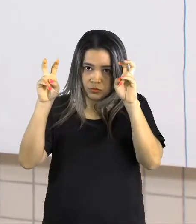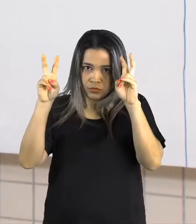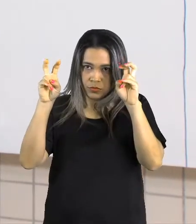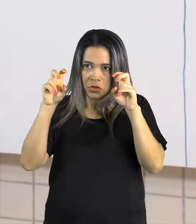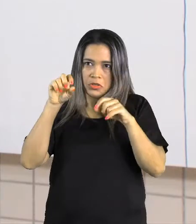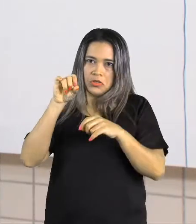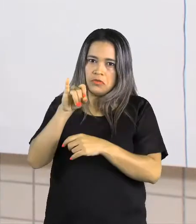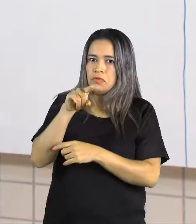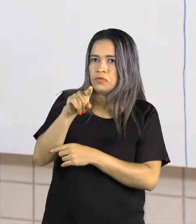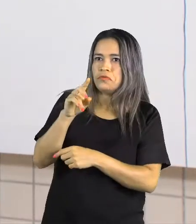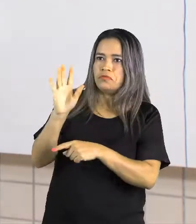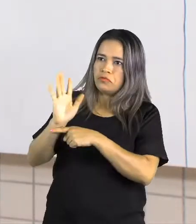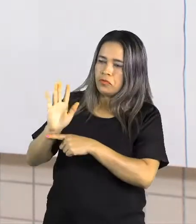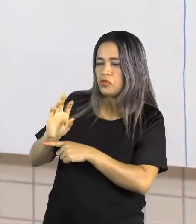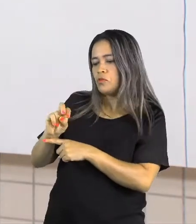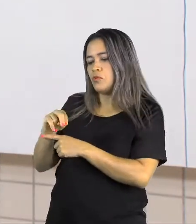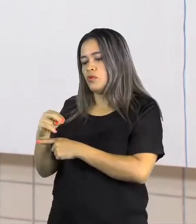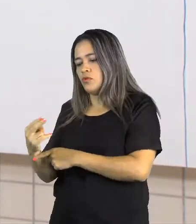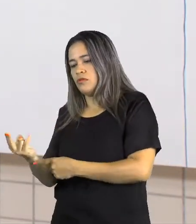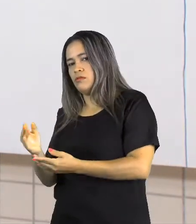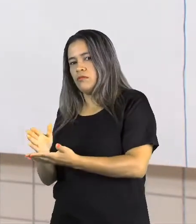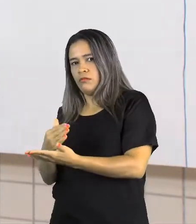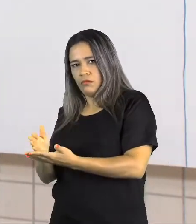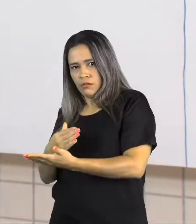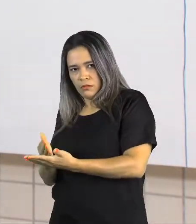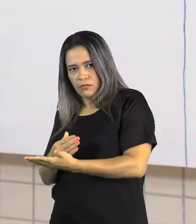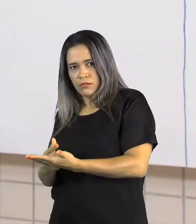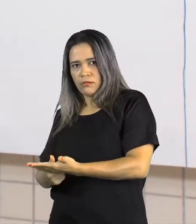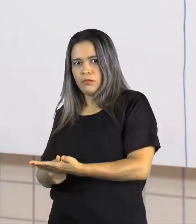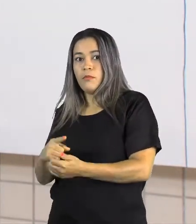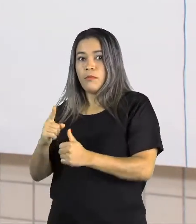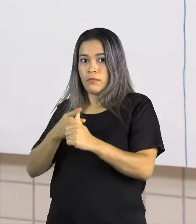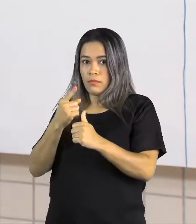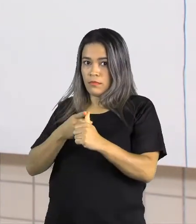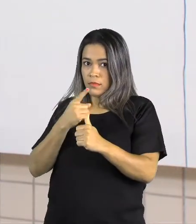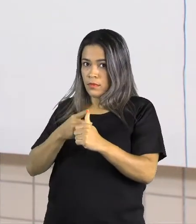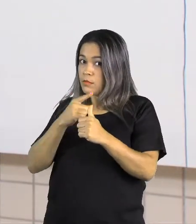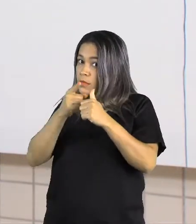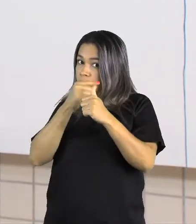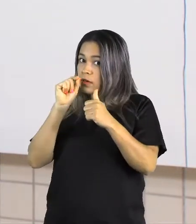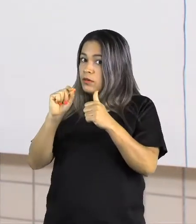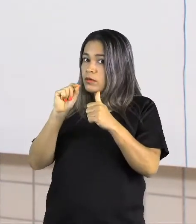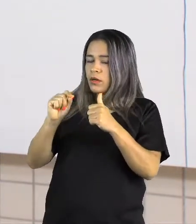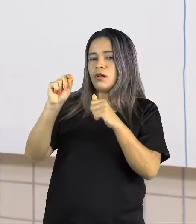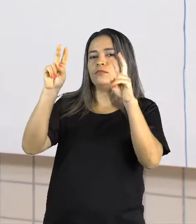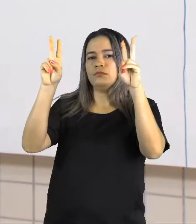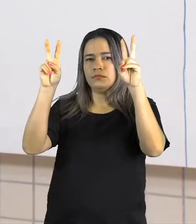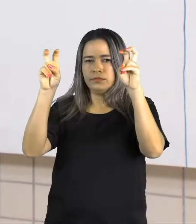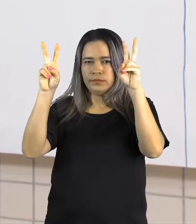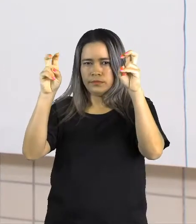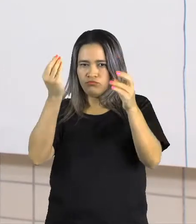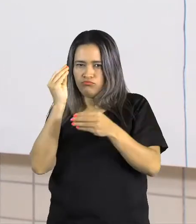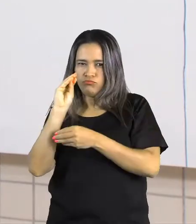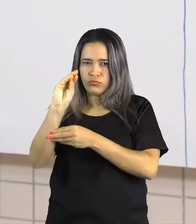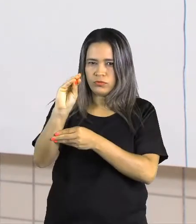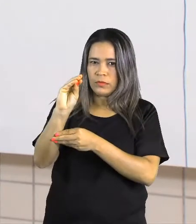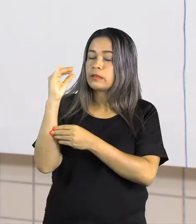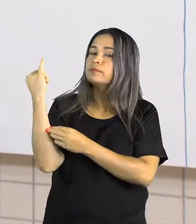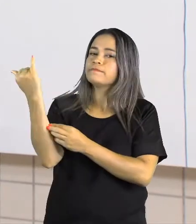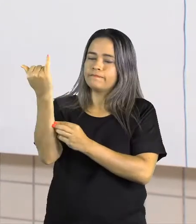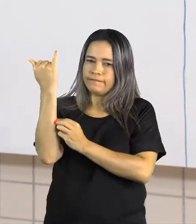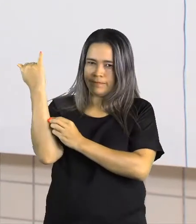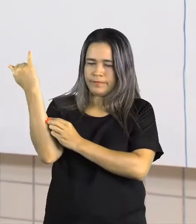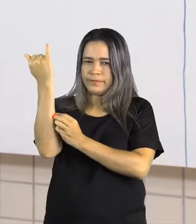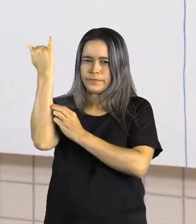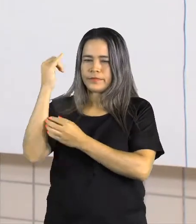um filme, um livro e precisa fazer o relato dele, primeira coisa que você vai pôr o título. Esse é importante